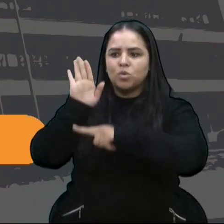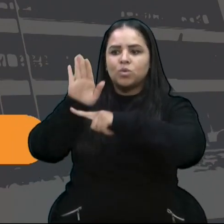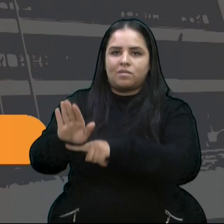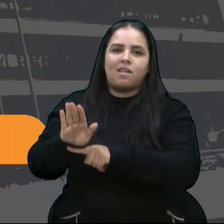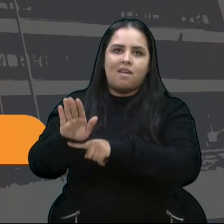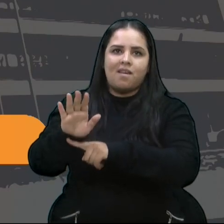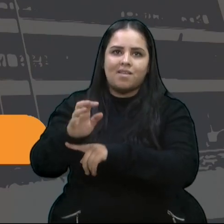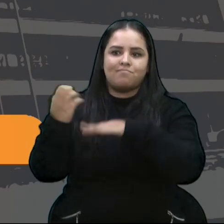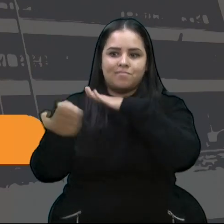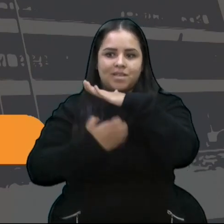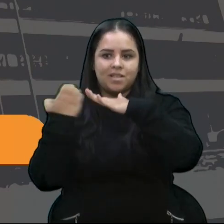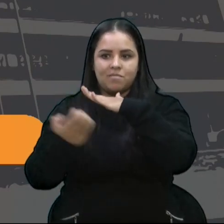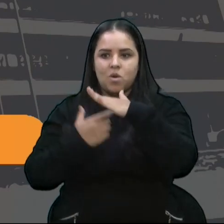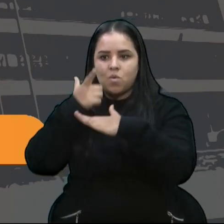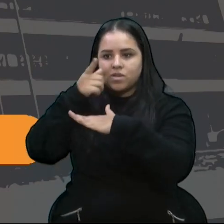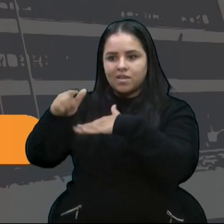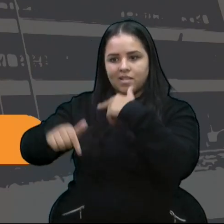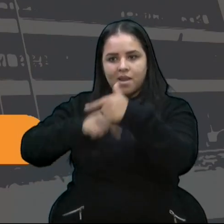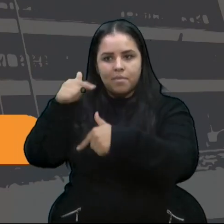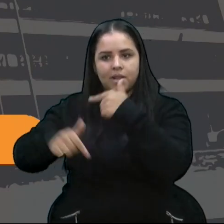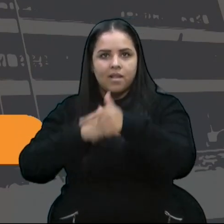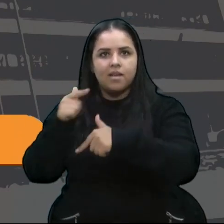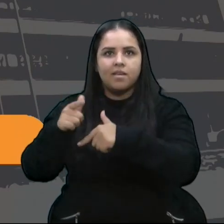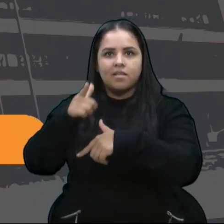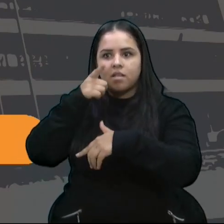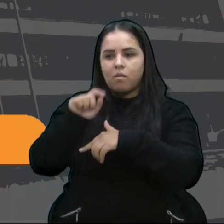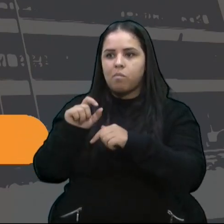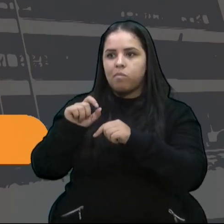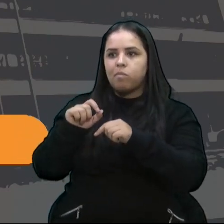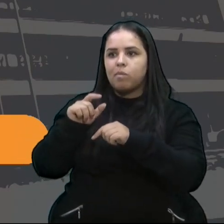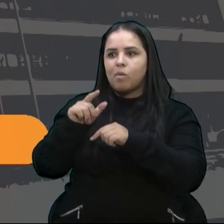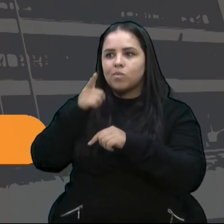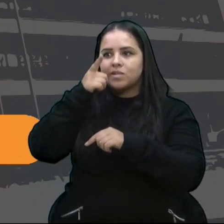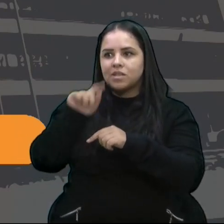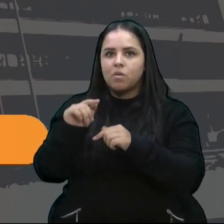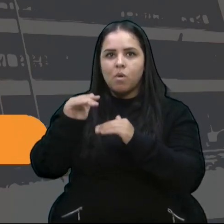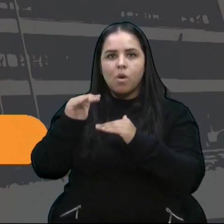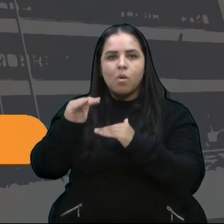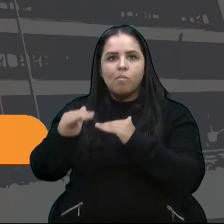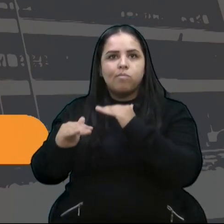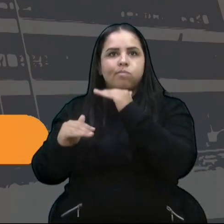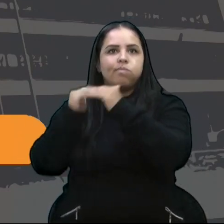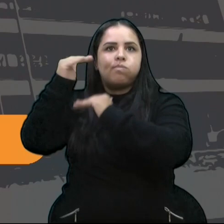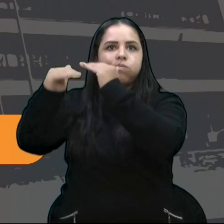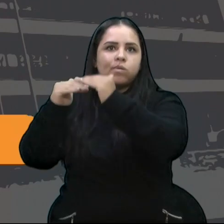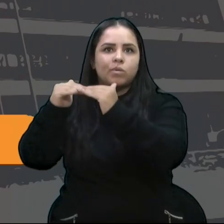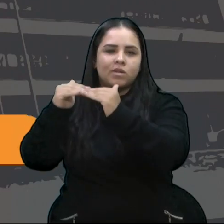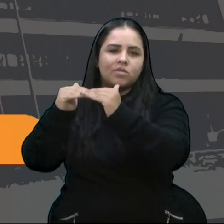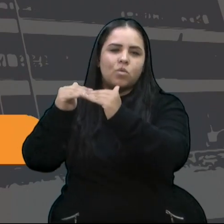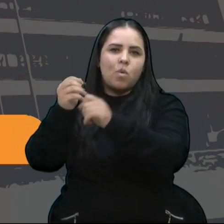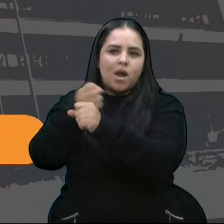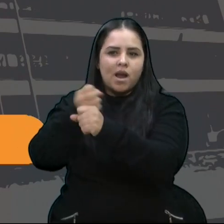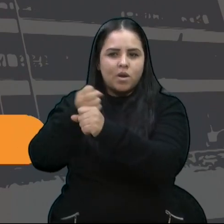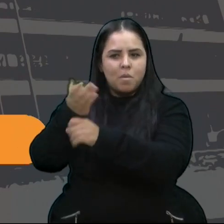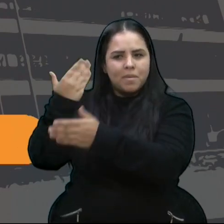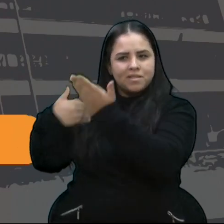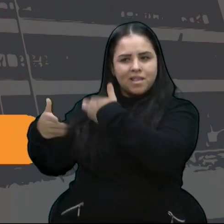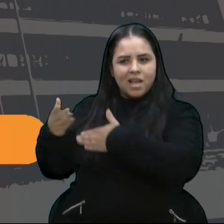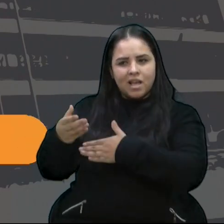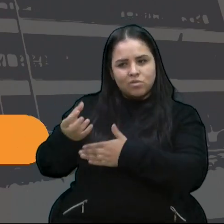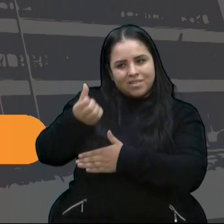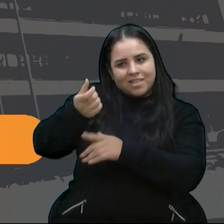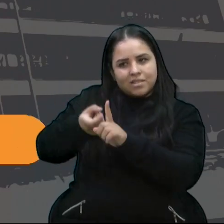elas trabalharem. Então houve um crescimento fantástico a partir da metade do ano passado em diante